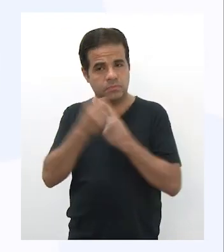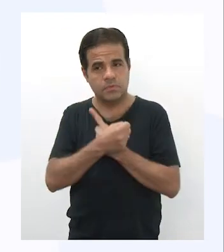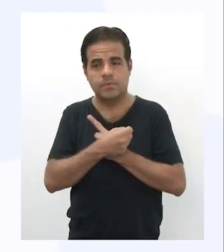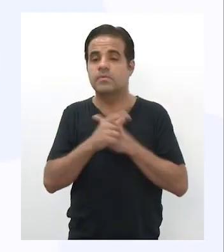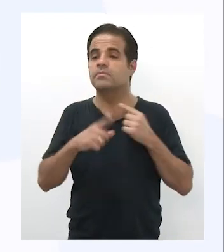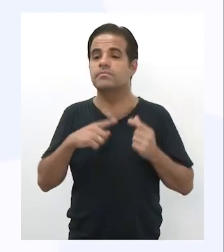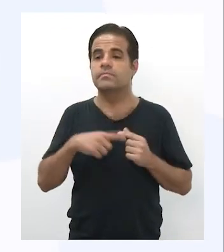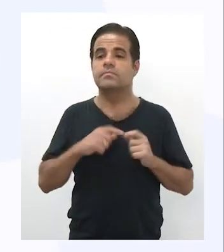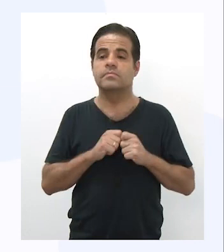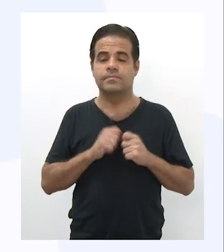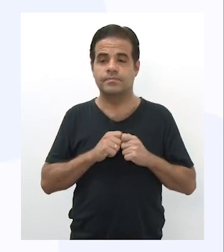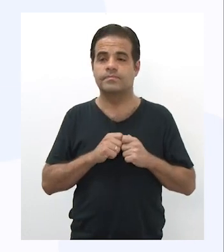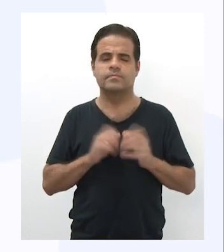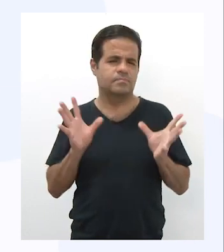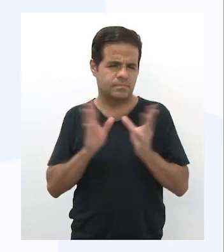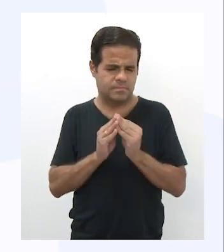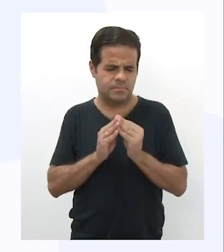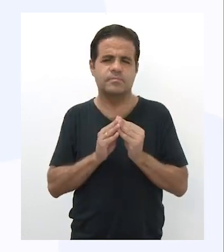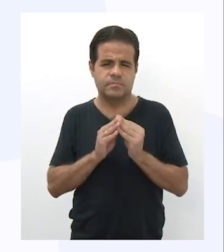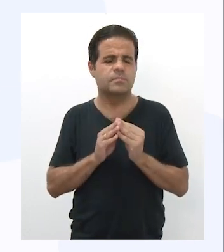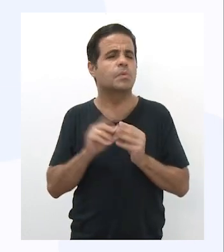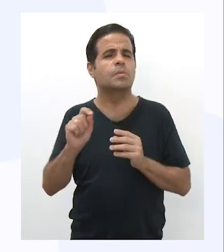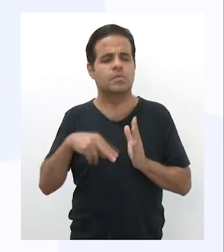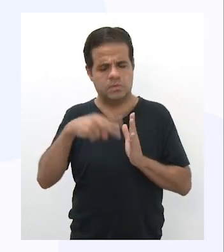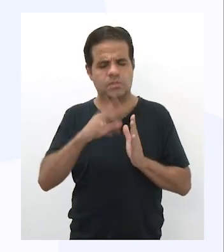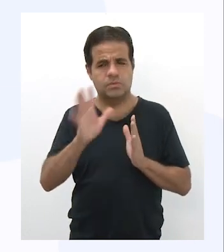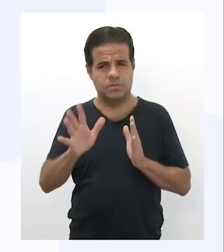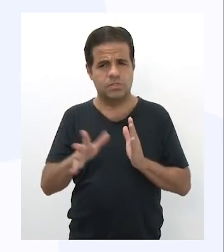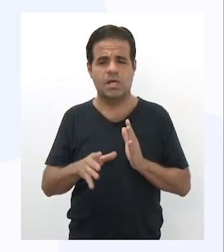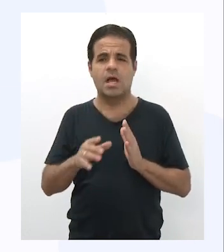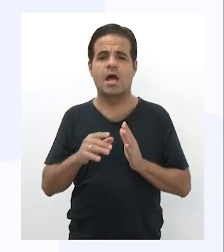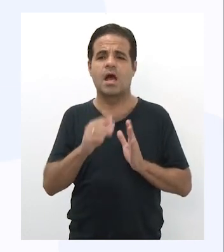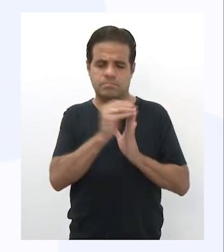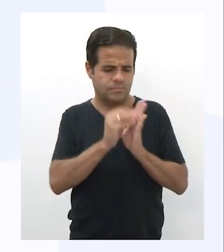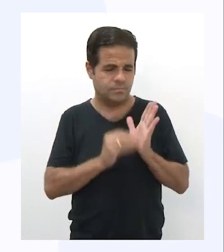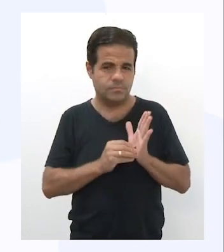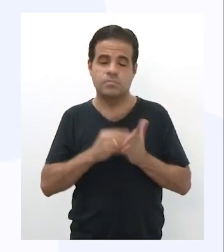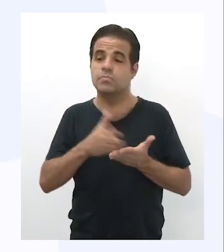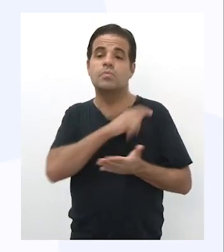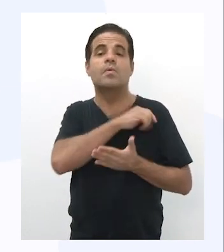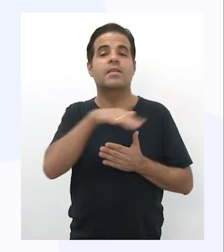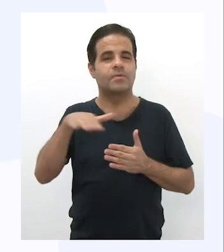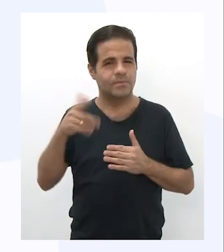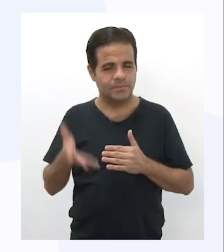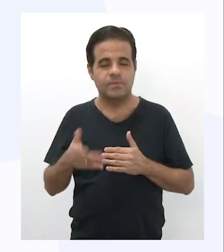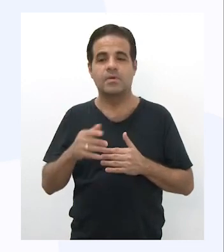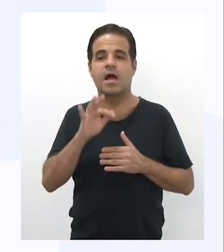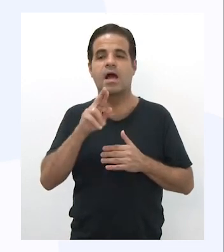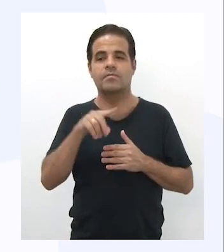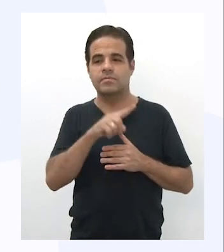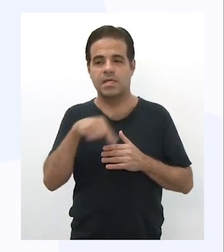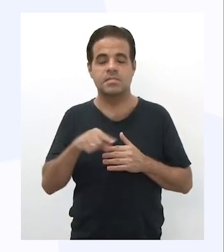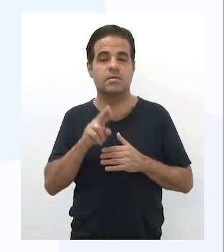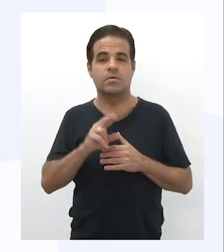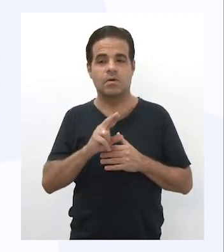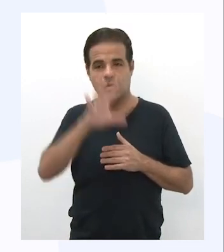nós fizemos aqui uma sintetização do que foi lido nas fontes do caderno do aluno. A fundação de Roma, então, ela